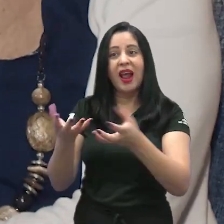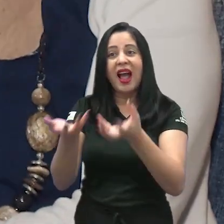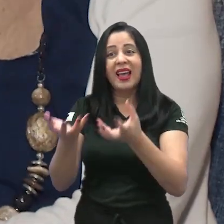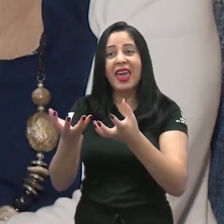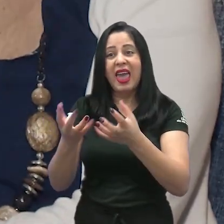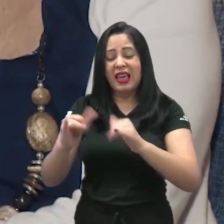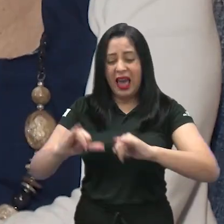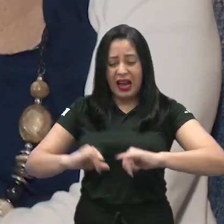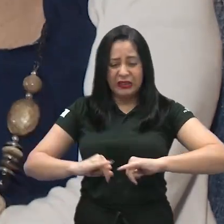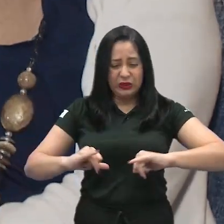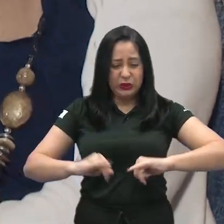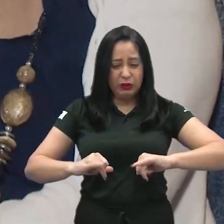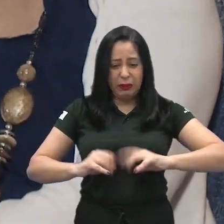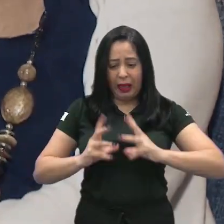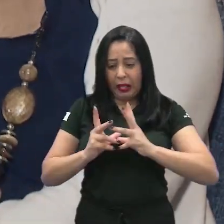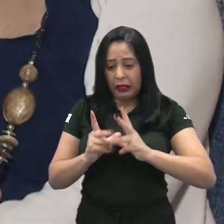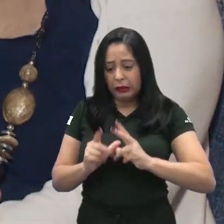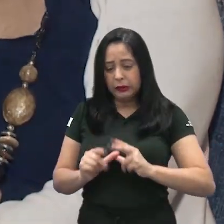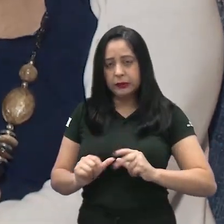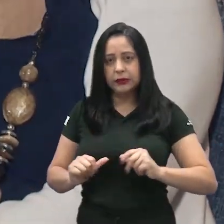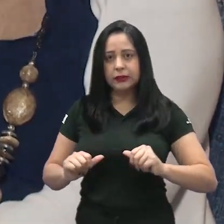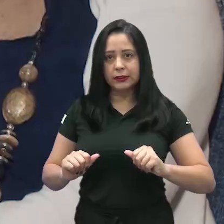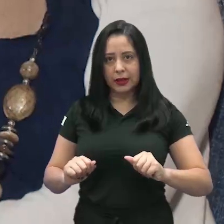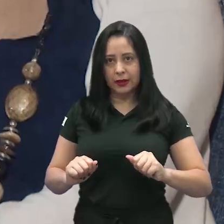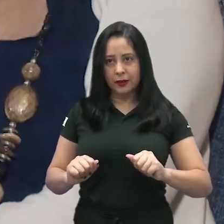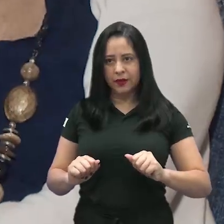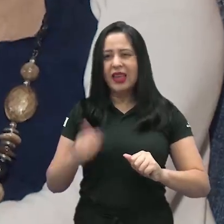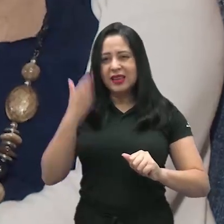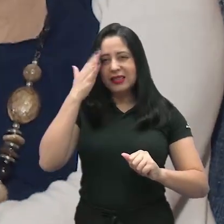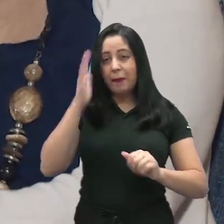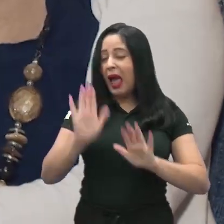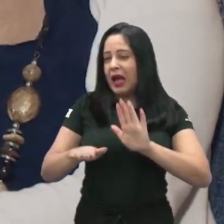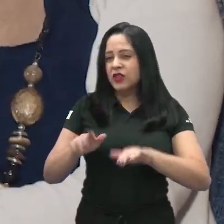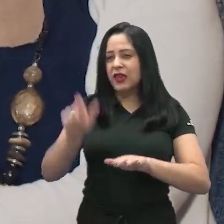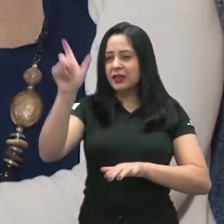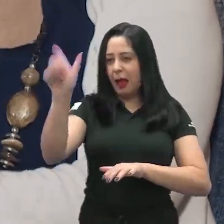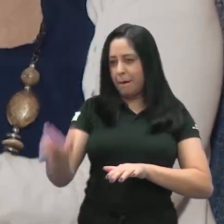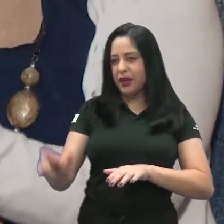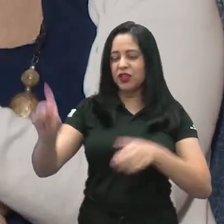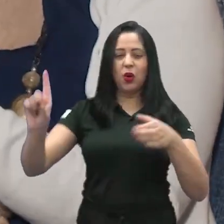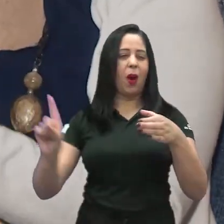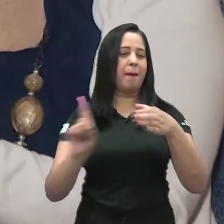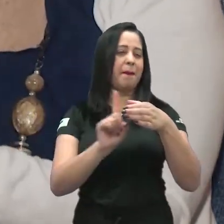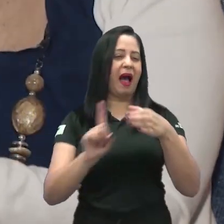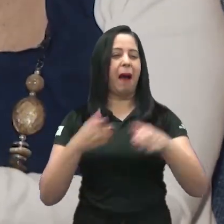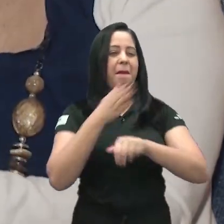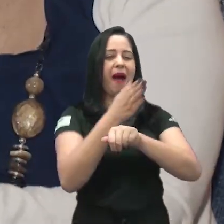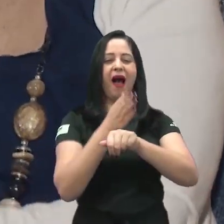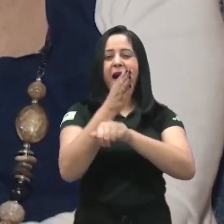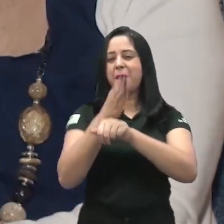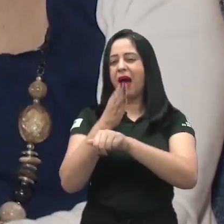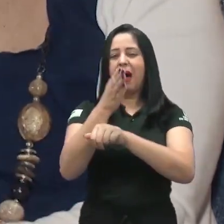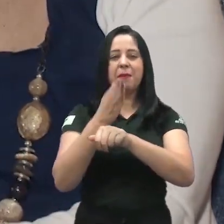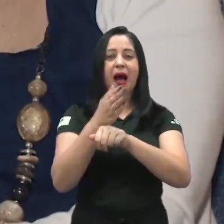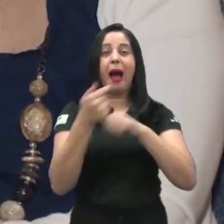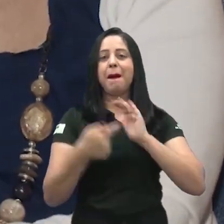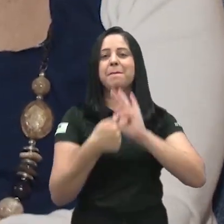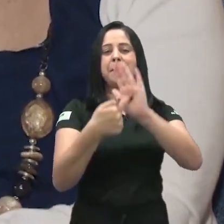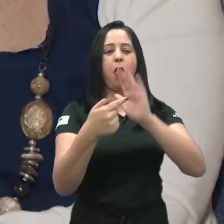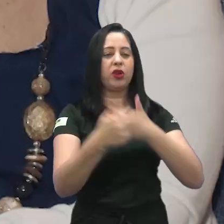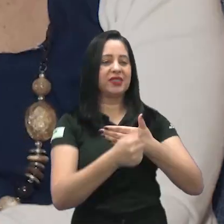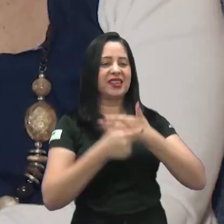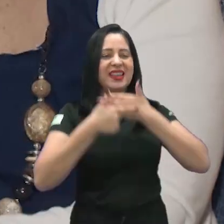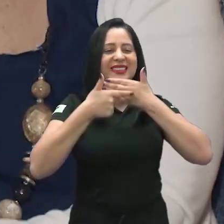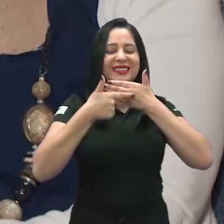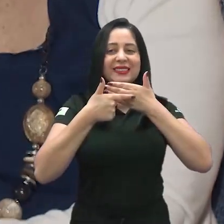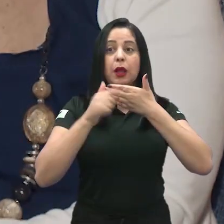dor, ok? Ao mesmo tempo, esse sociável, sim, ele tenta fugir da dor, mas depois a dor o encontra. Que dor? A